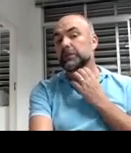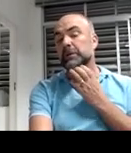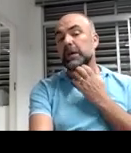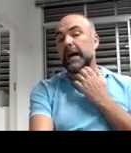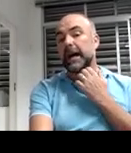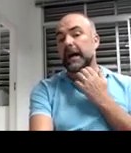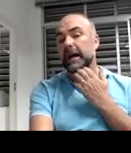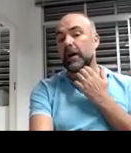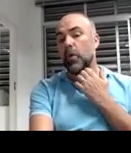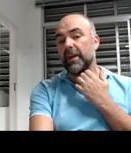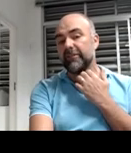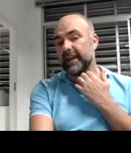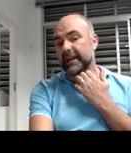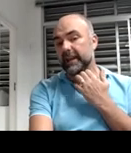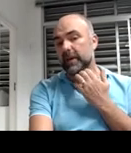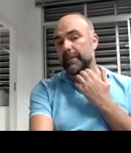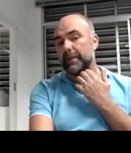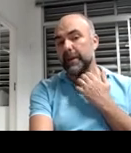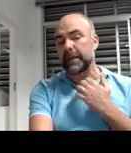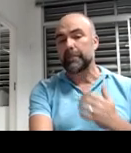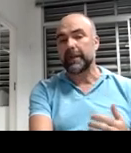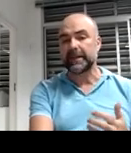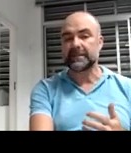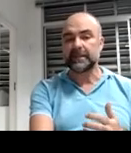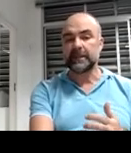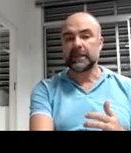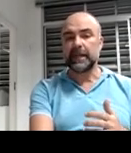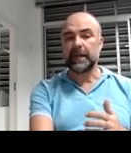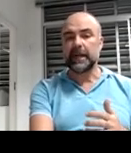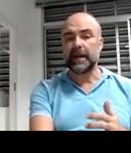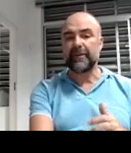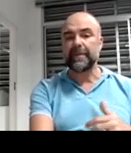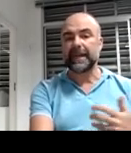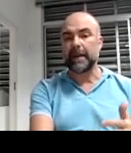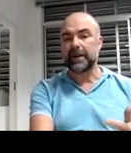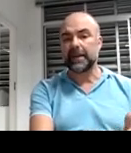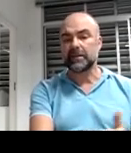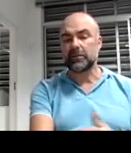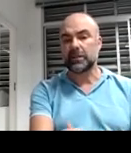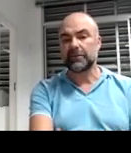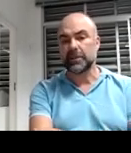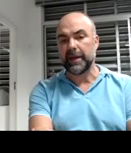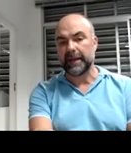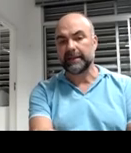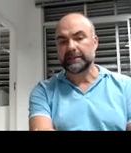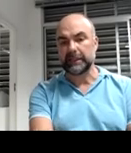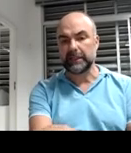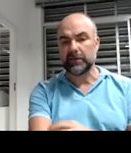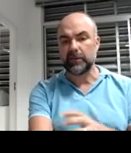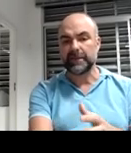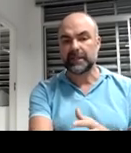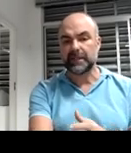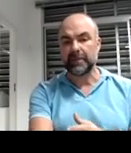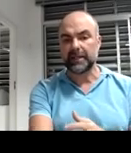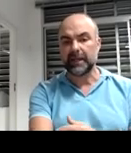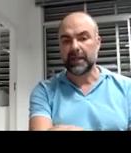então a Wavetech, que é a primeira empresa, né, a fabricar aparelhos auditivos na América Latina, então